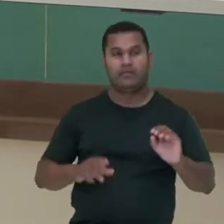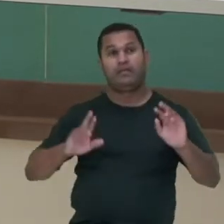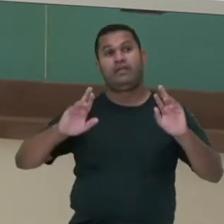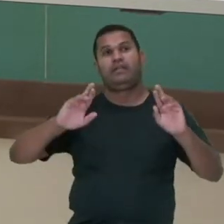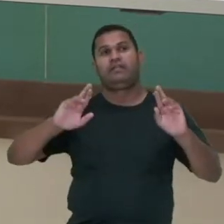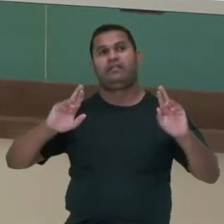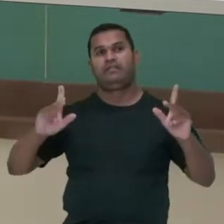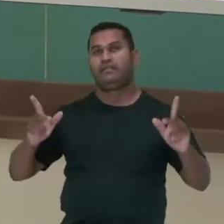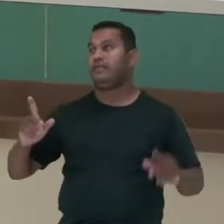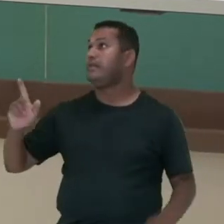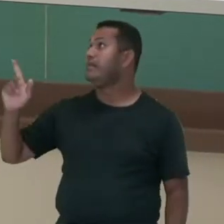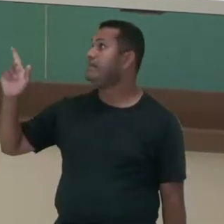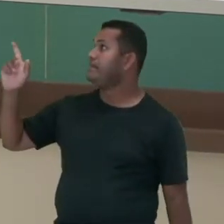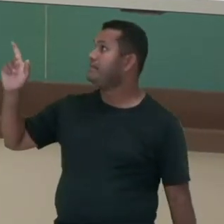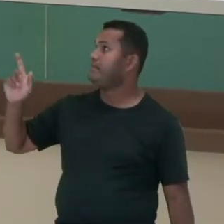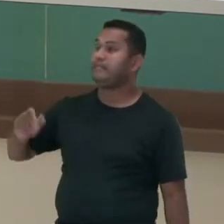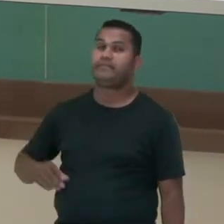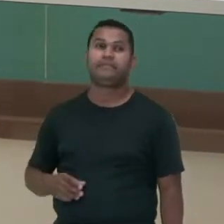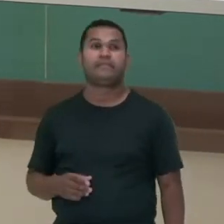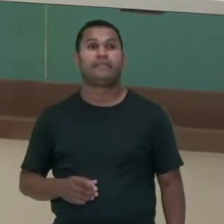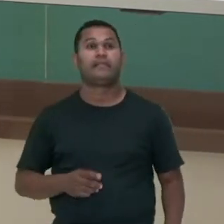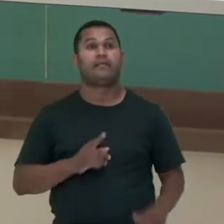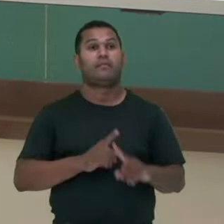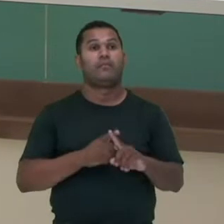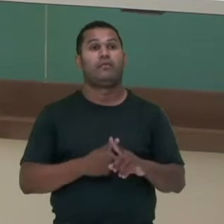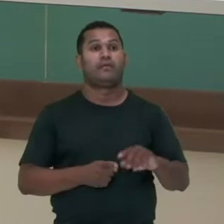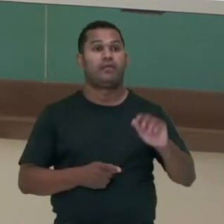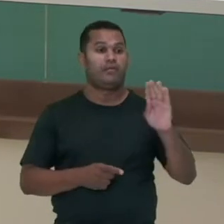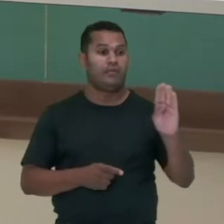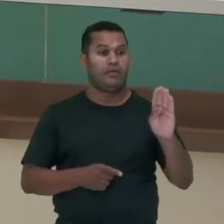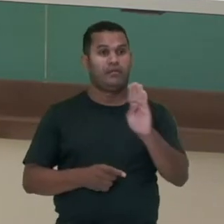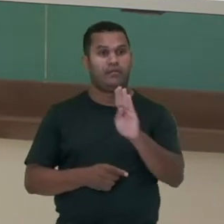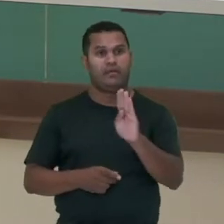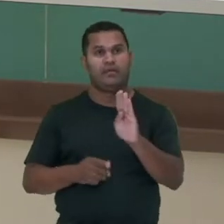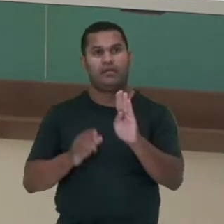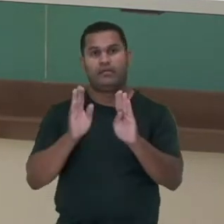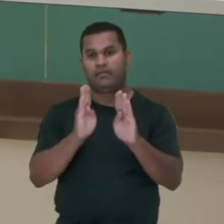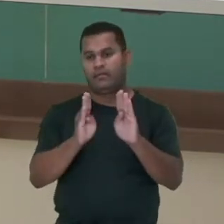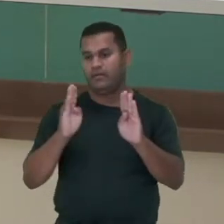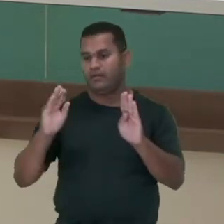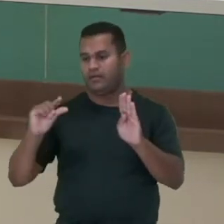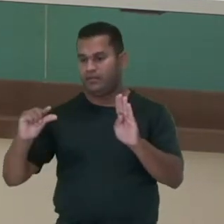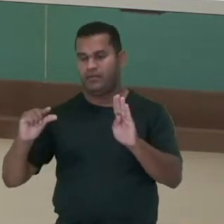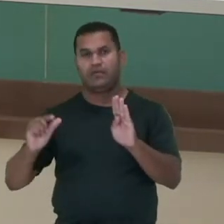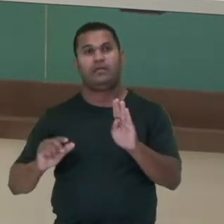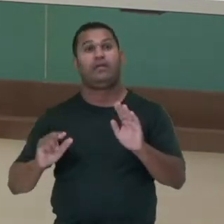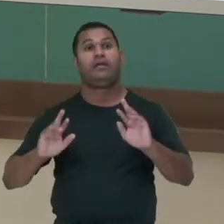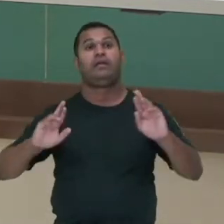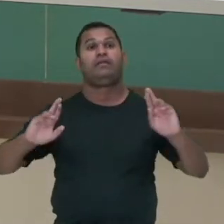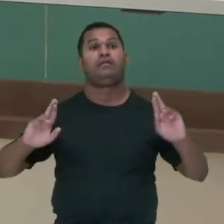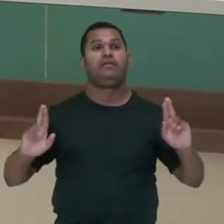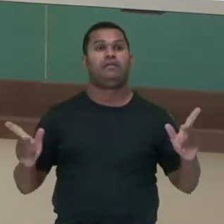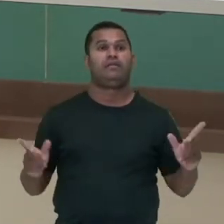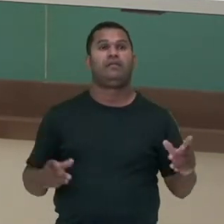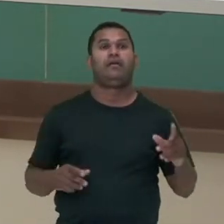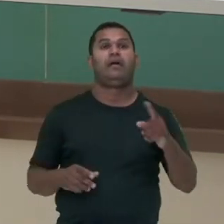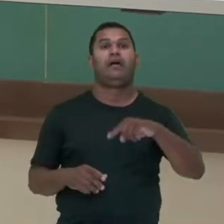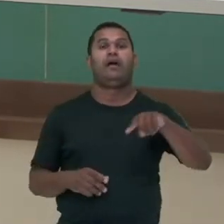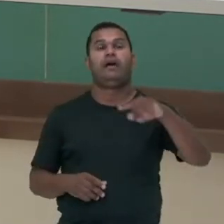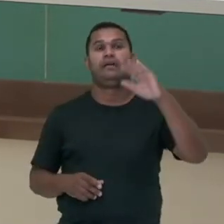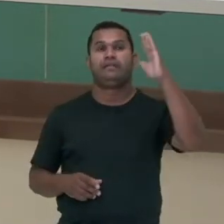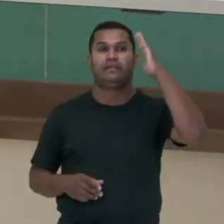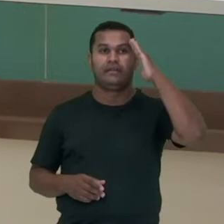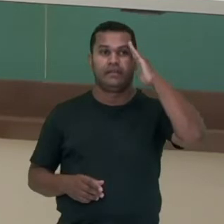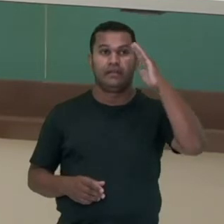cromossomos homólogos. Daquele que apresenta num determinado par de genes para certo caráter, dois alelos com determinação